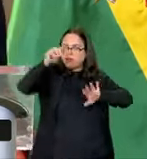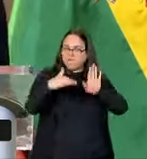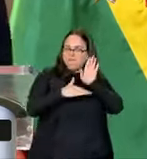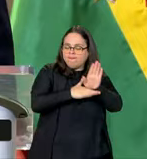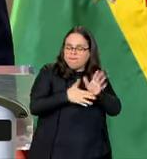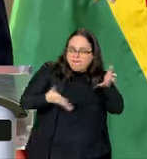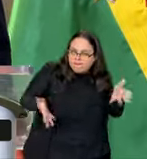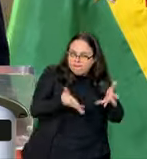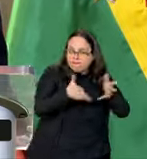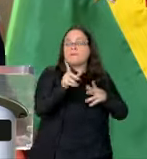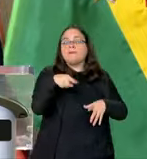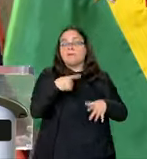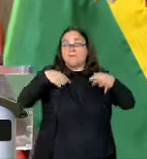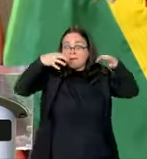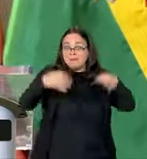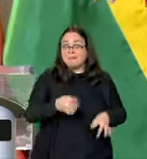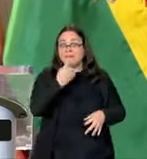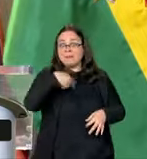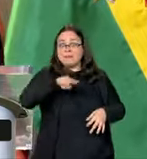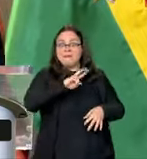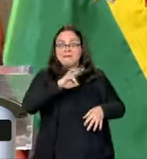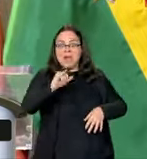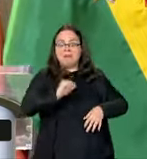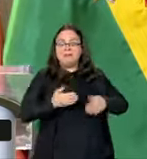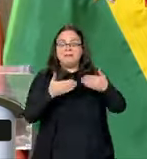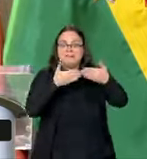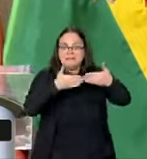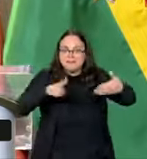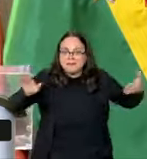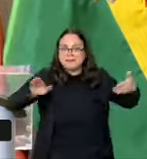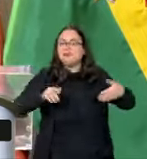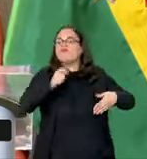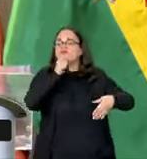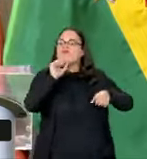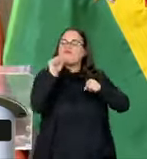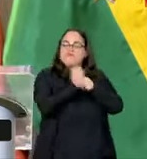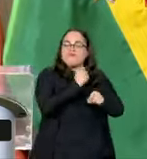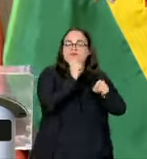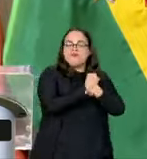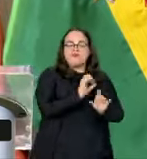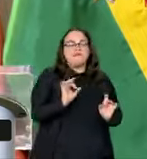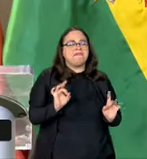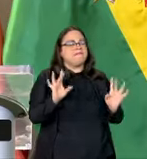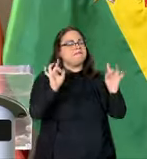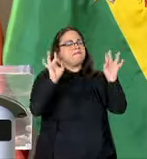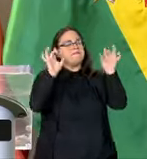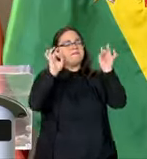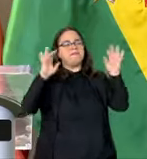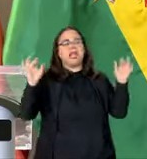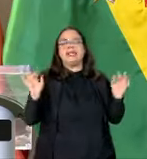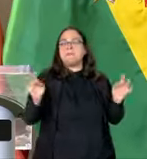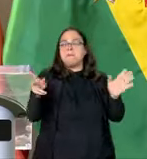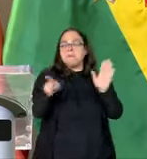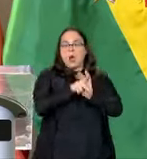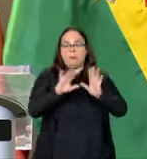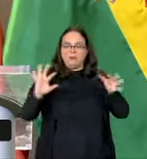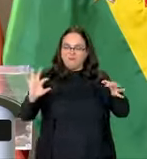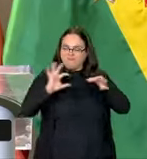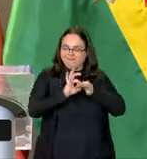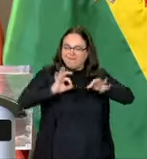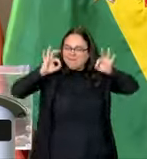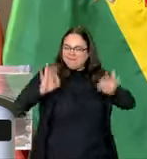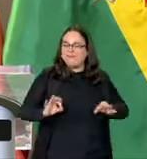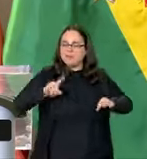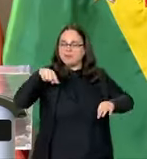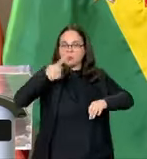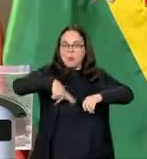eu tenho certeza que nós vamos inaugurar algumas obras extraordinárias da integração definitiva